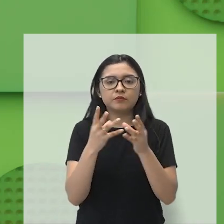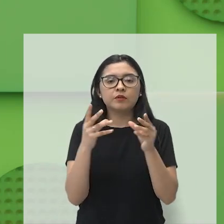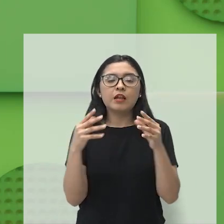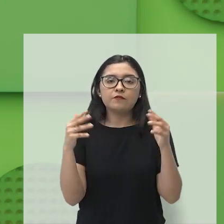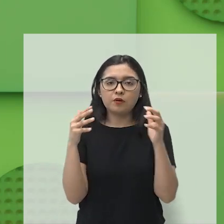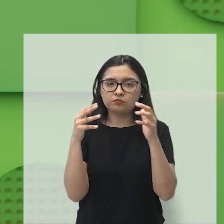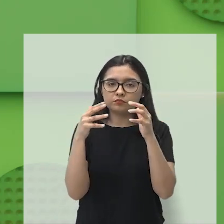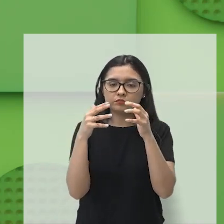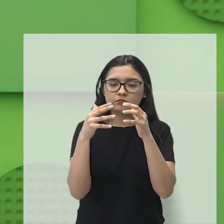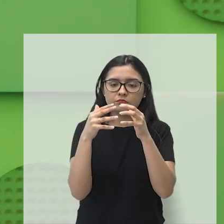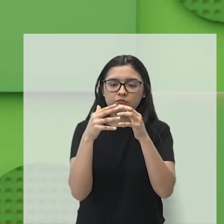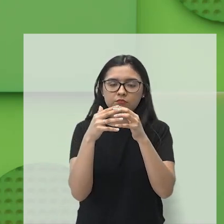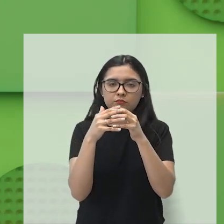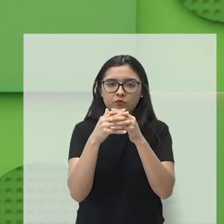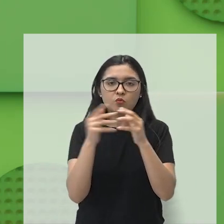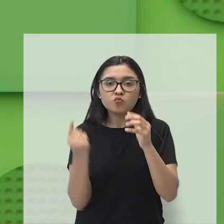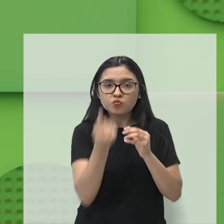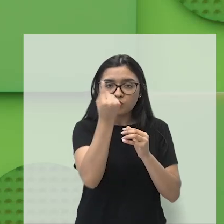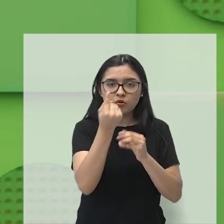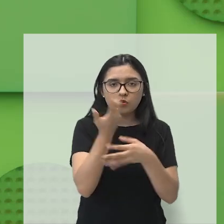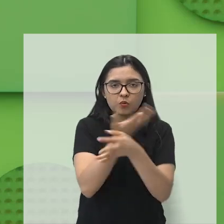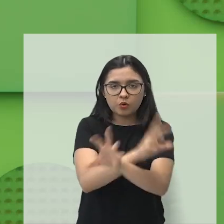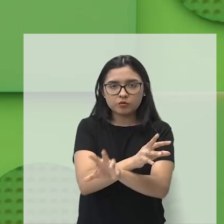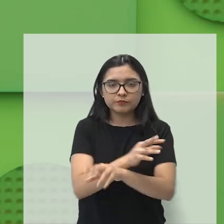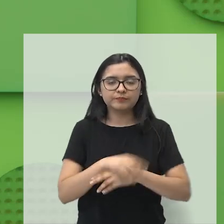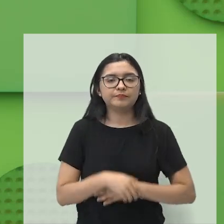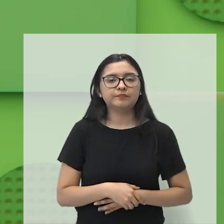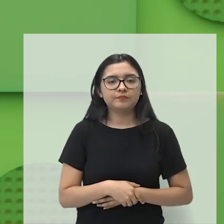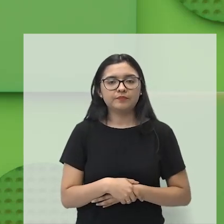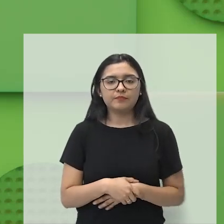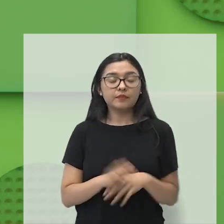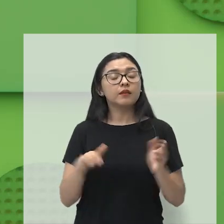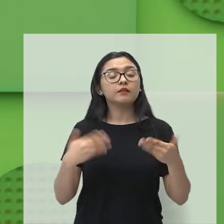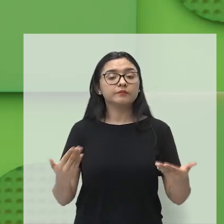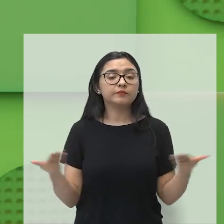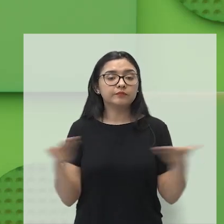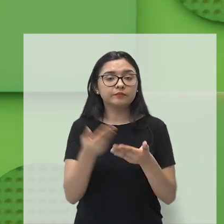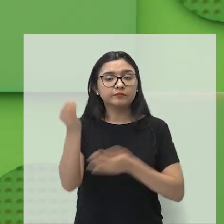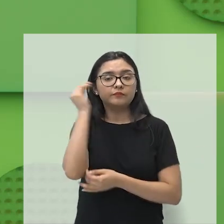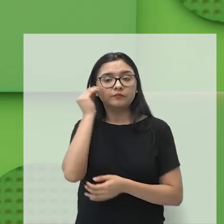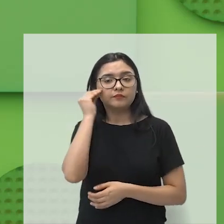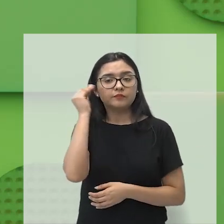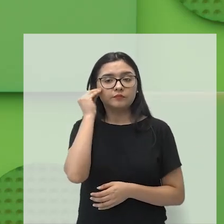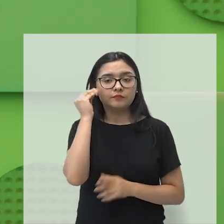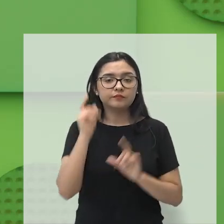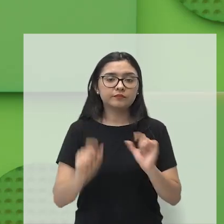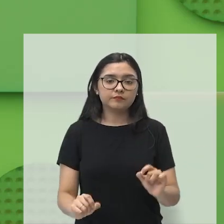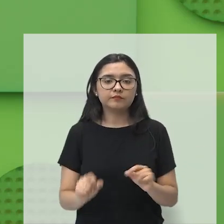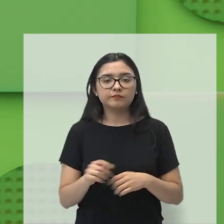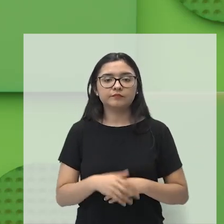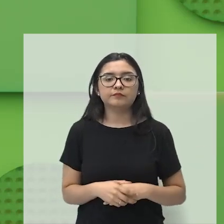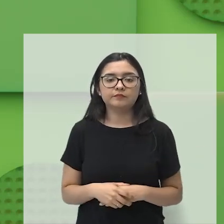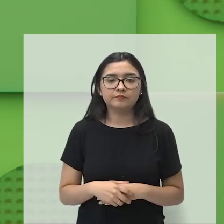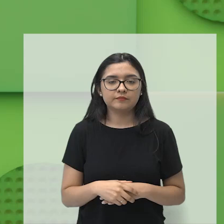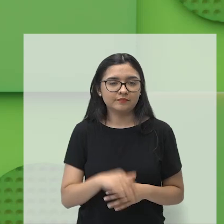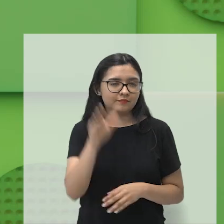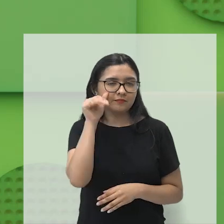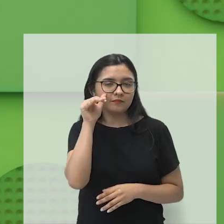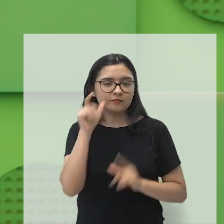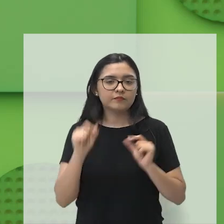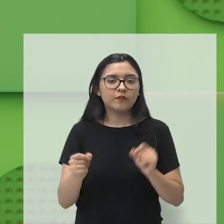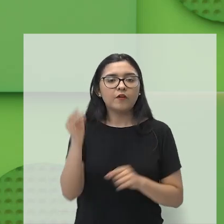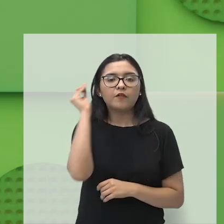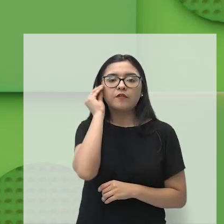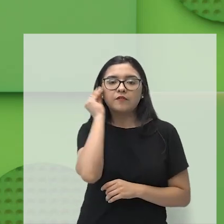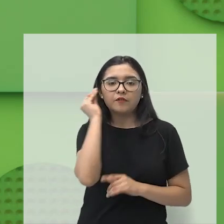se fundindo e formando um único osso, certo? Então, vamos agora observar, após essa